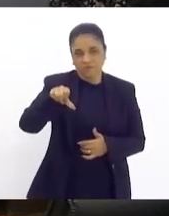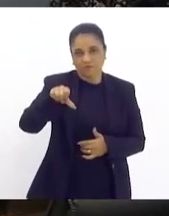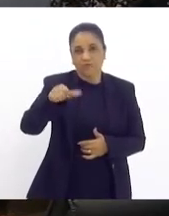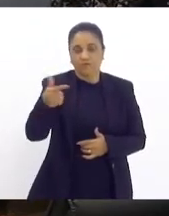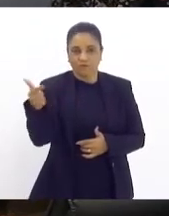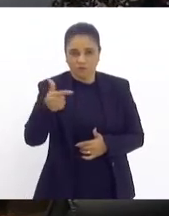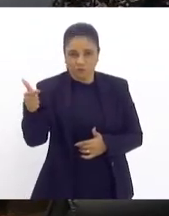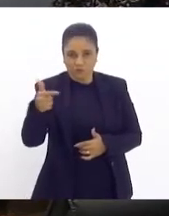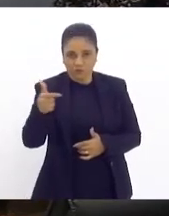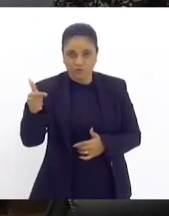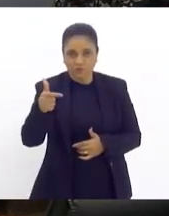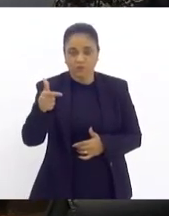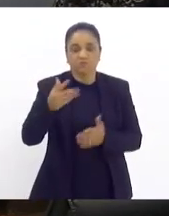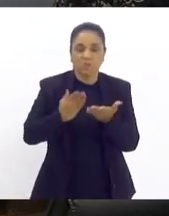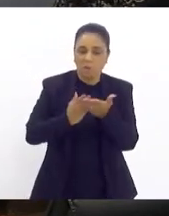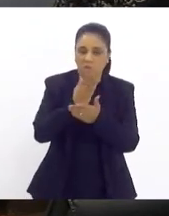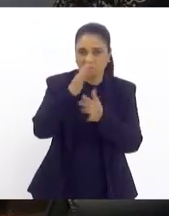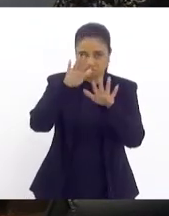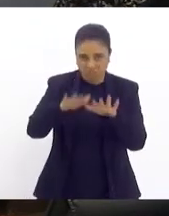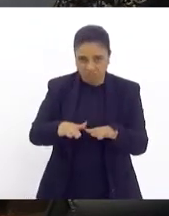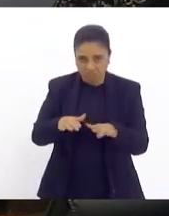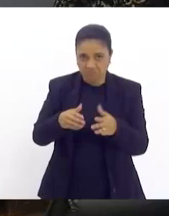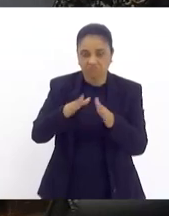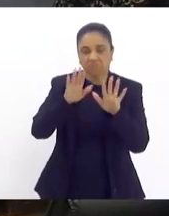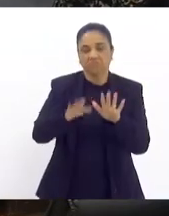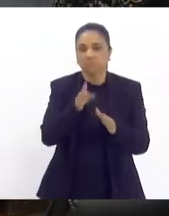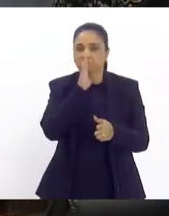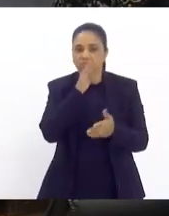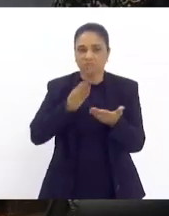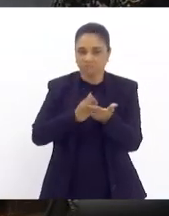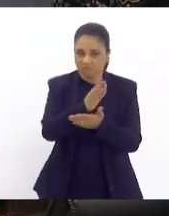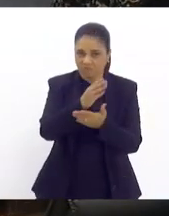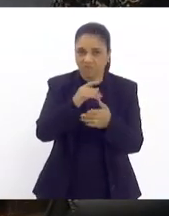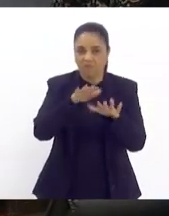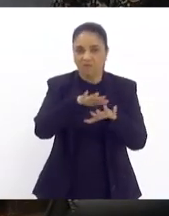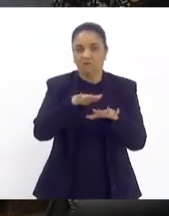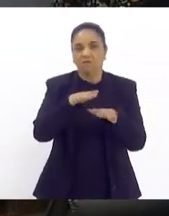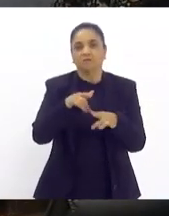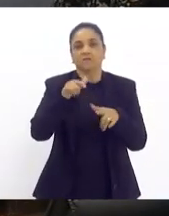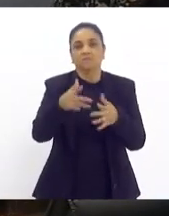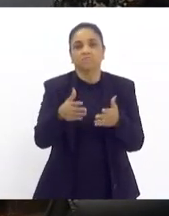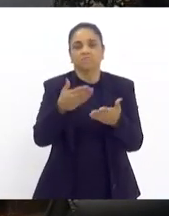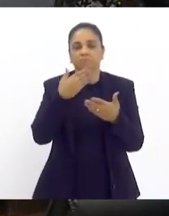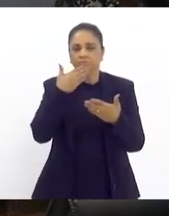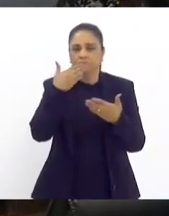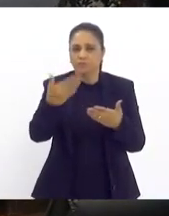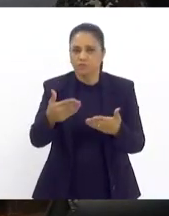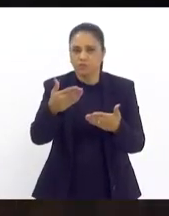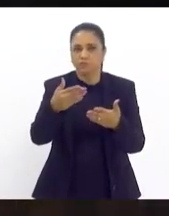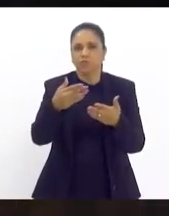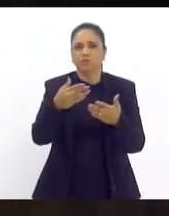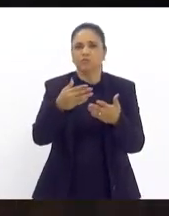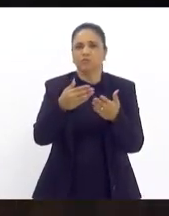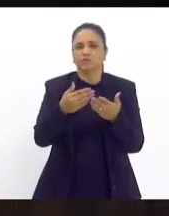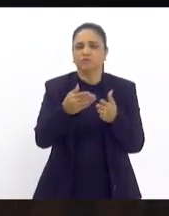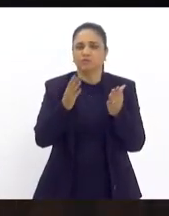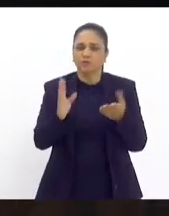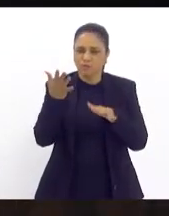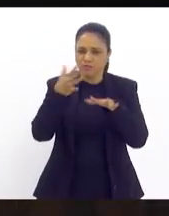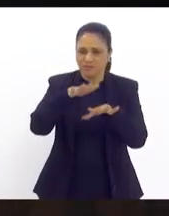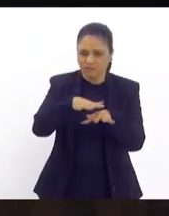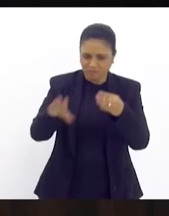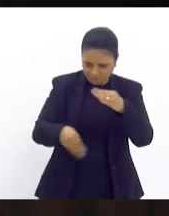Amorim senhores que aprova permanece Como estão aprovado ah sobre a mesa inclusão de requerimento de inclusão nós do dia